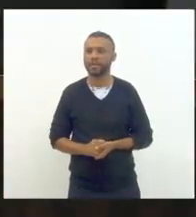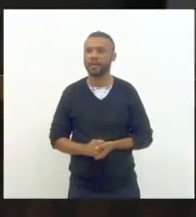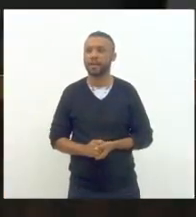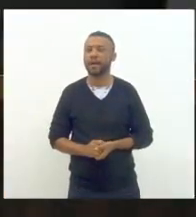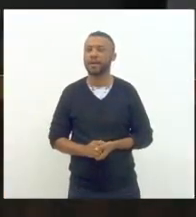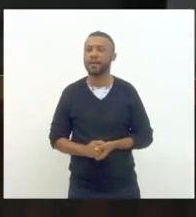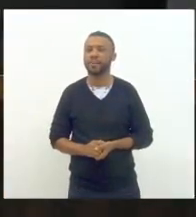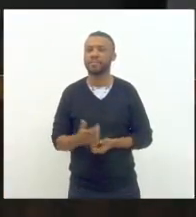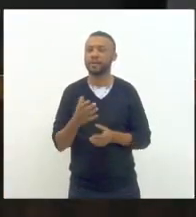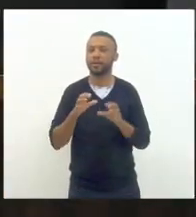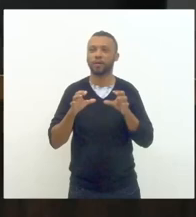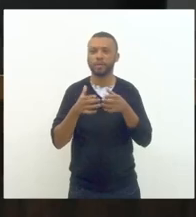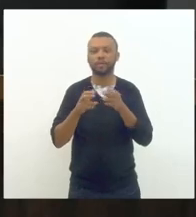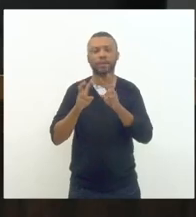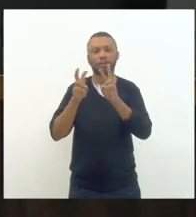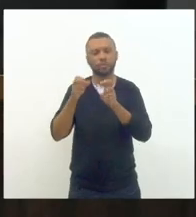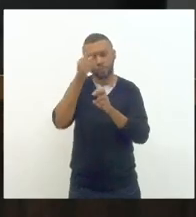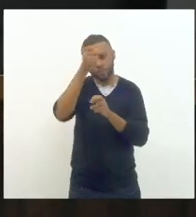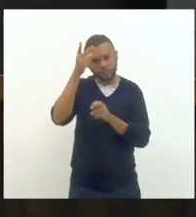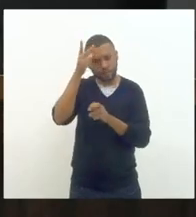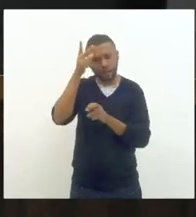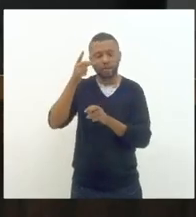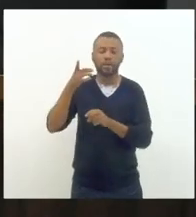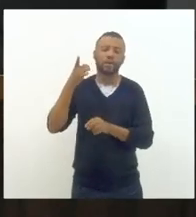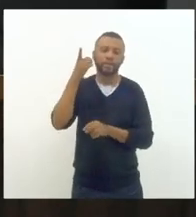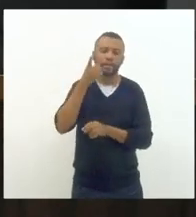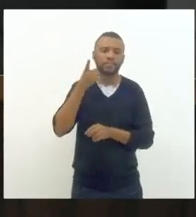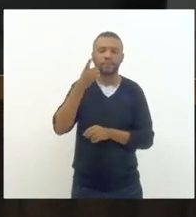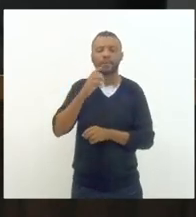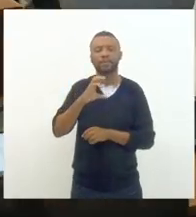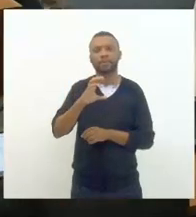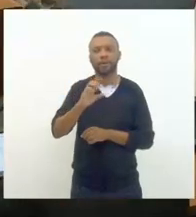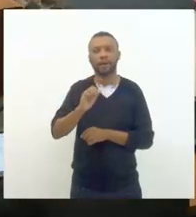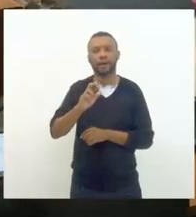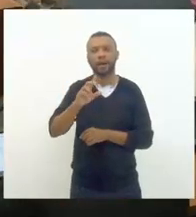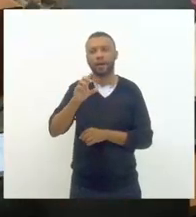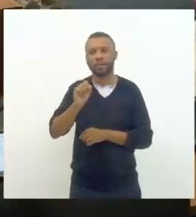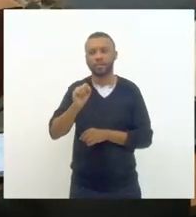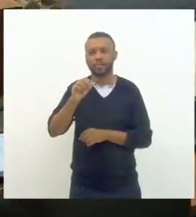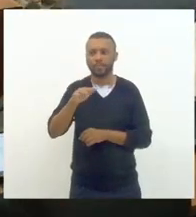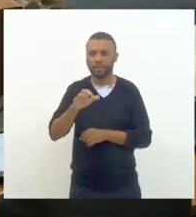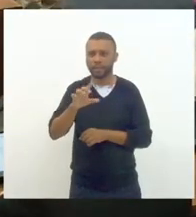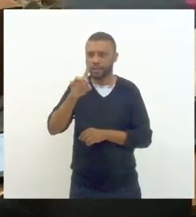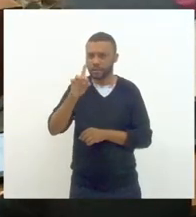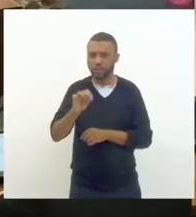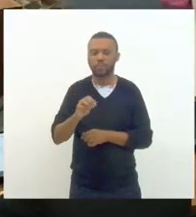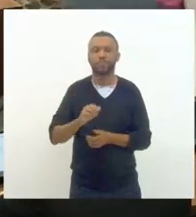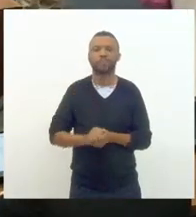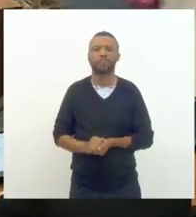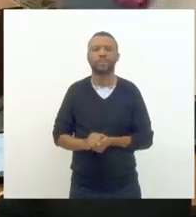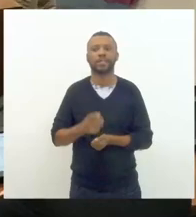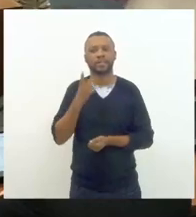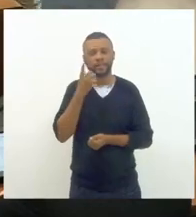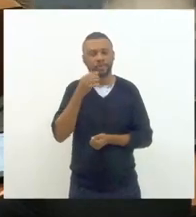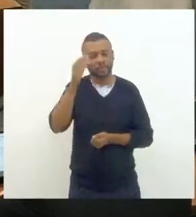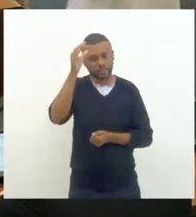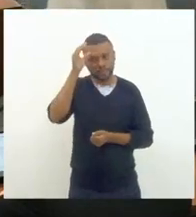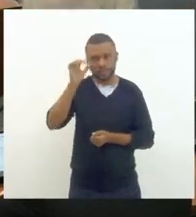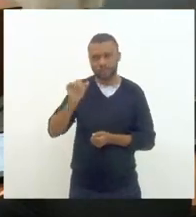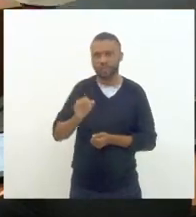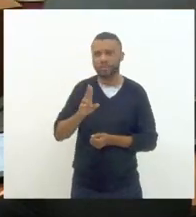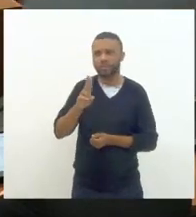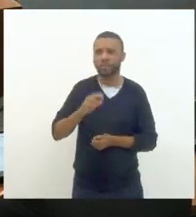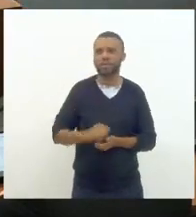Pela Comissão de Assuntos Municipais, deputado Carlos Macedo. Deputado Tadatia Ju.